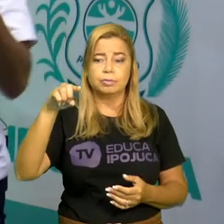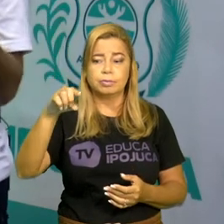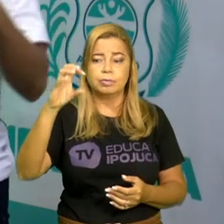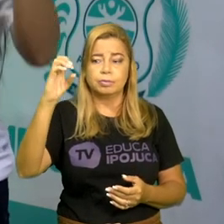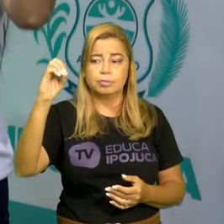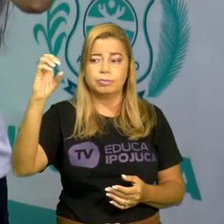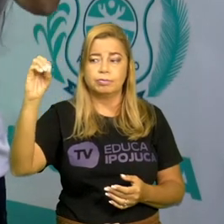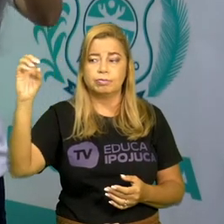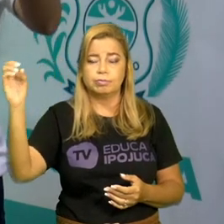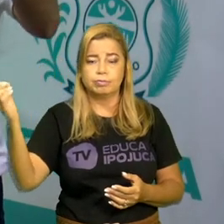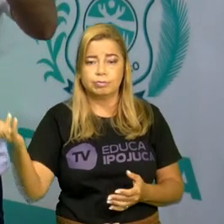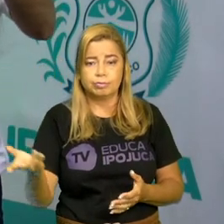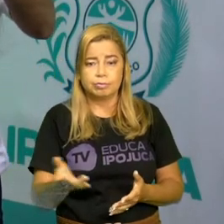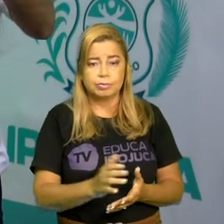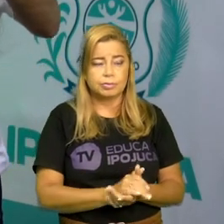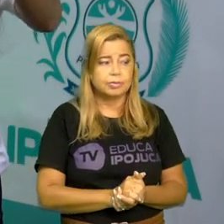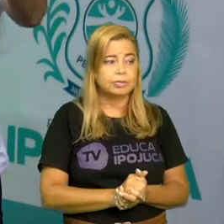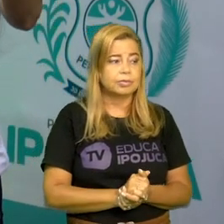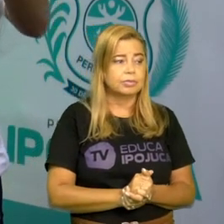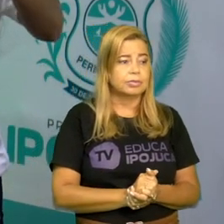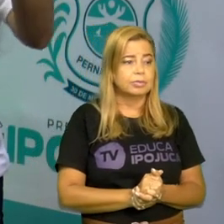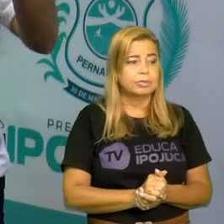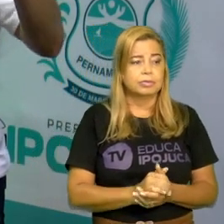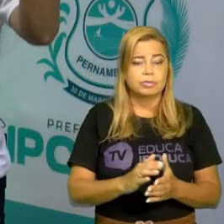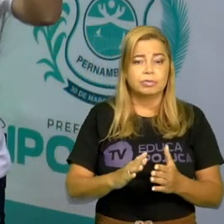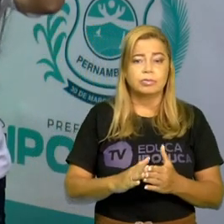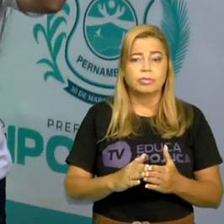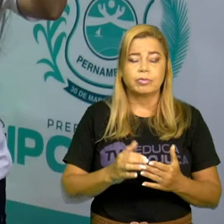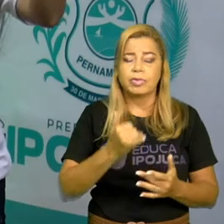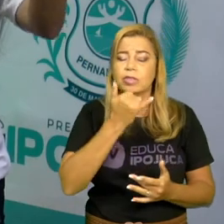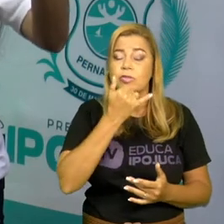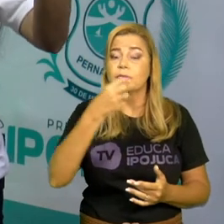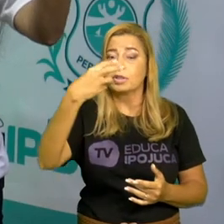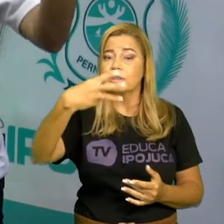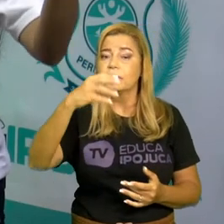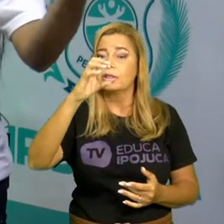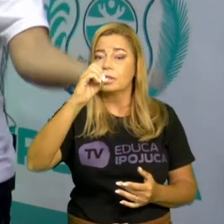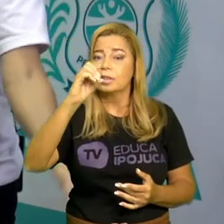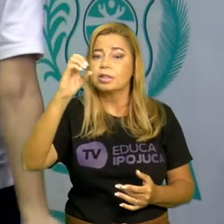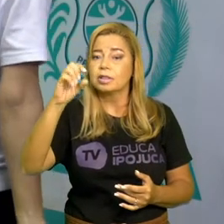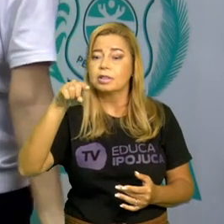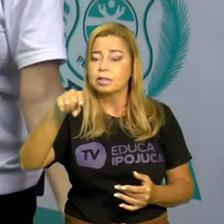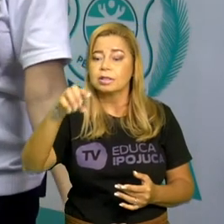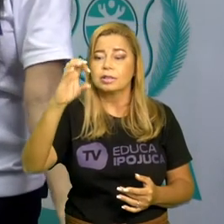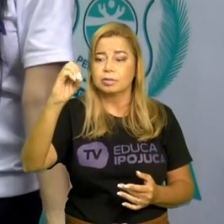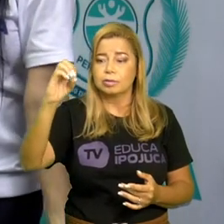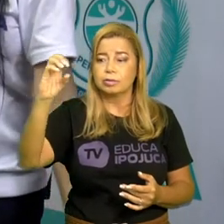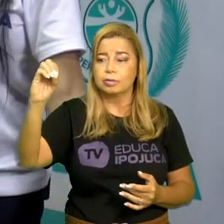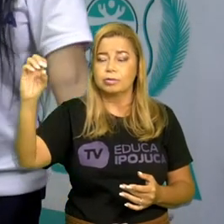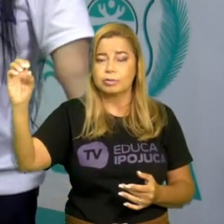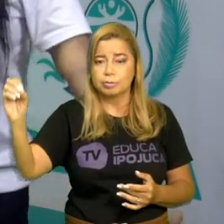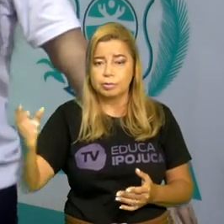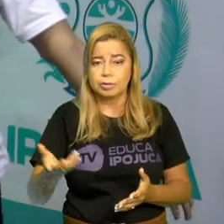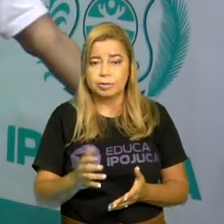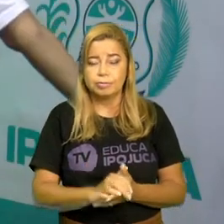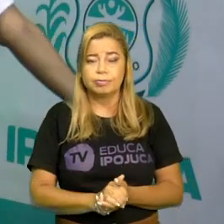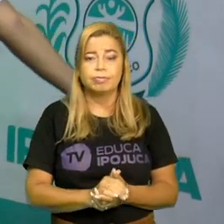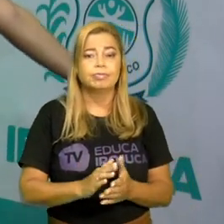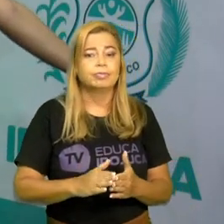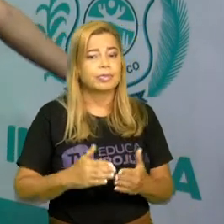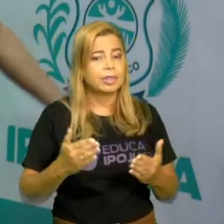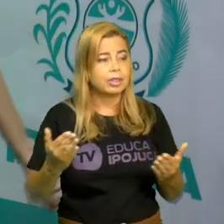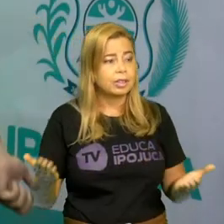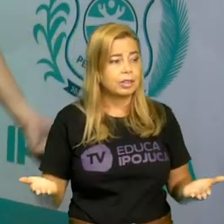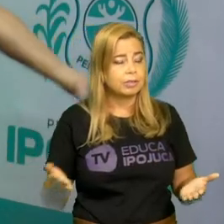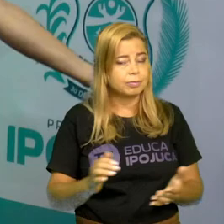os números ele vão vão tempo valor de acordo com a ordem que ele ocupa e nós